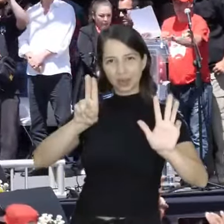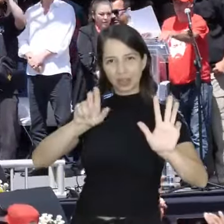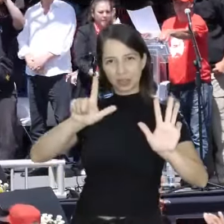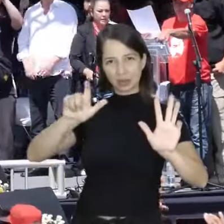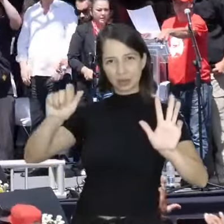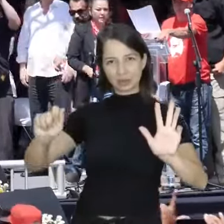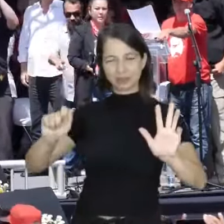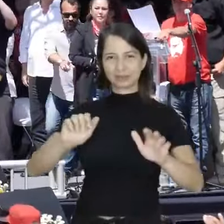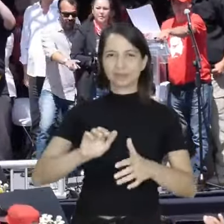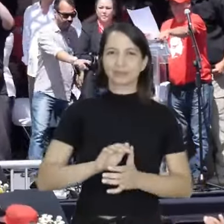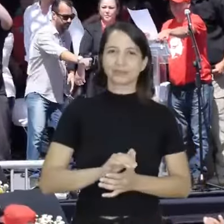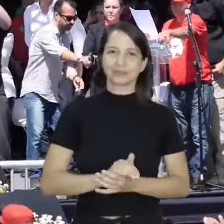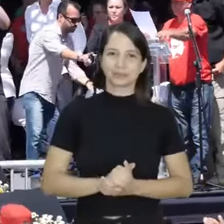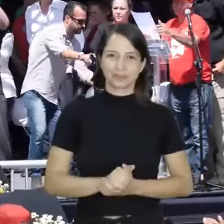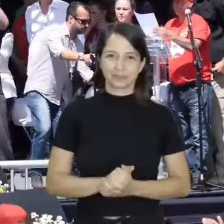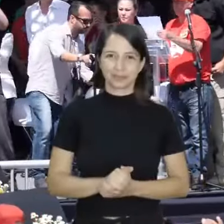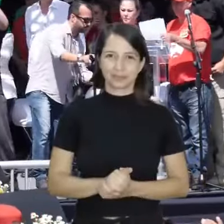Outro dia,